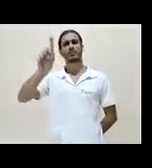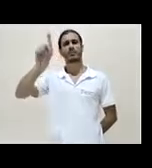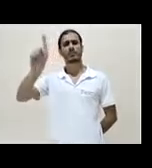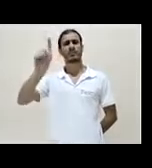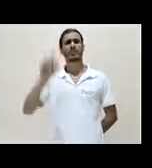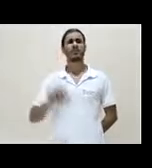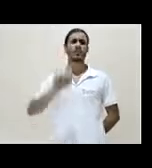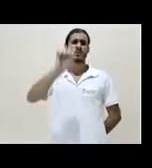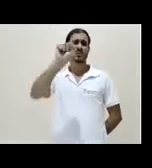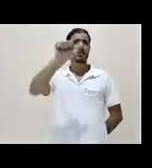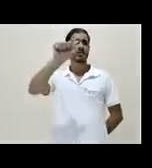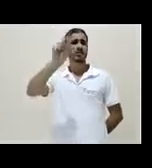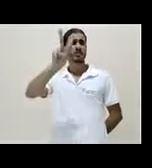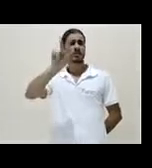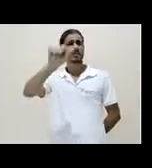É